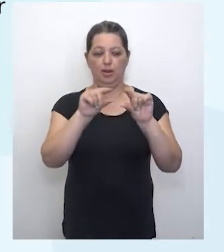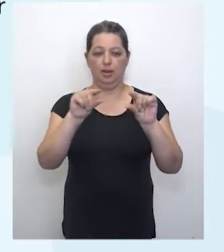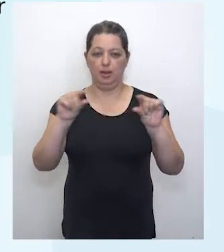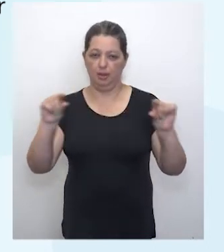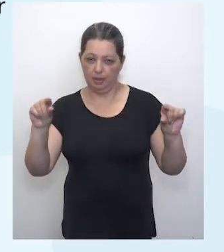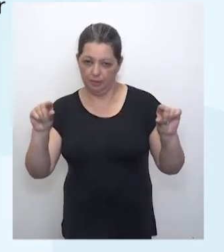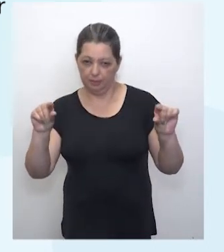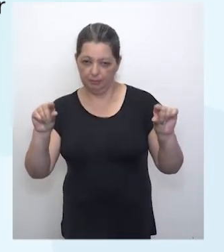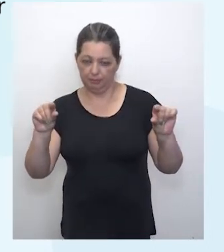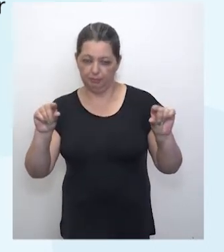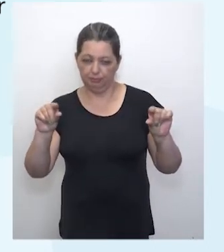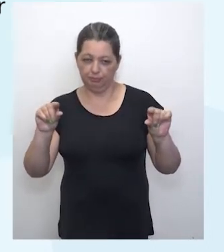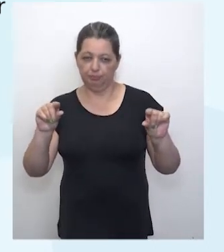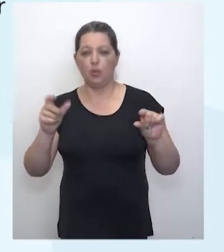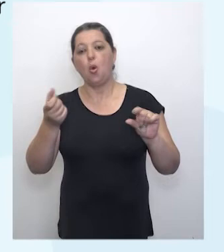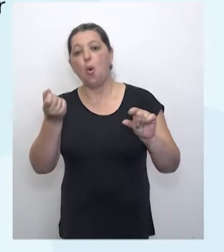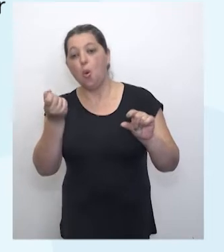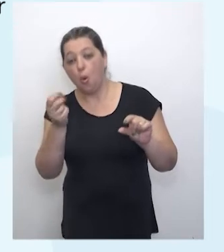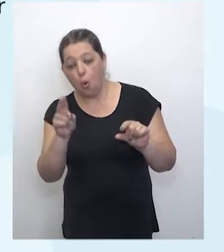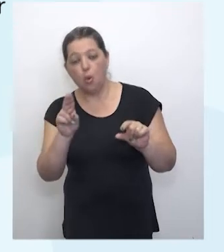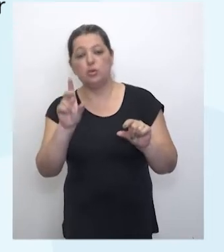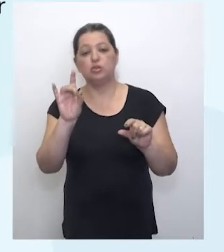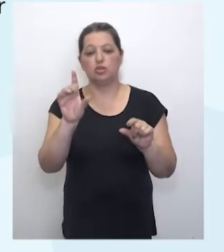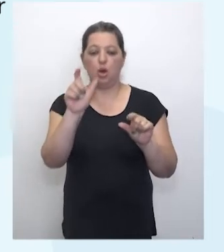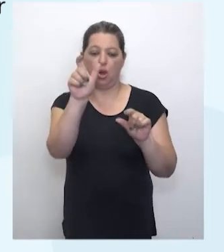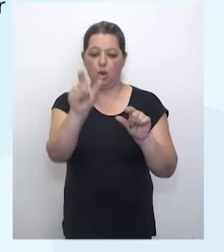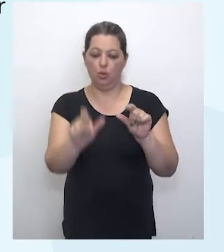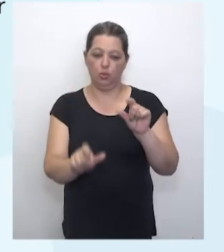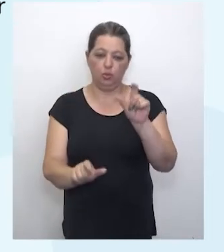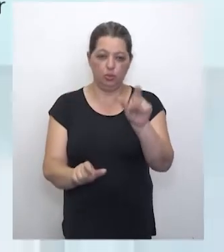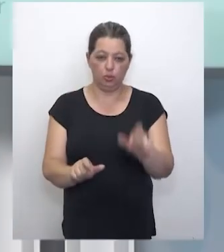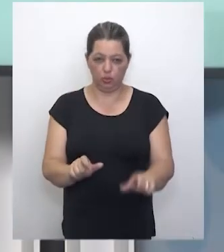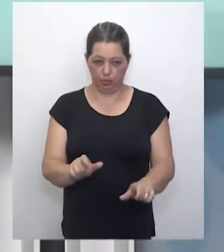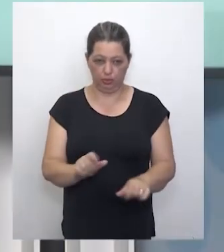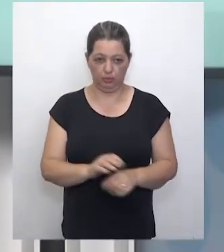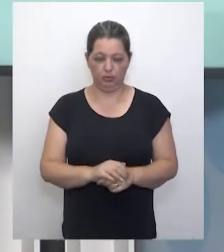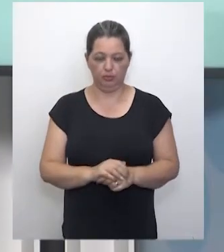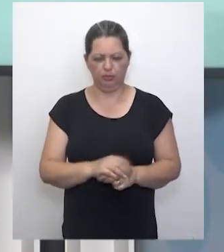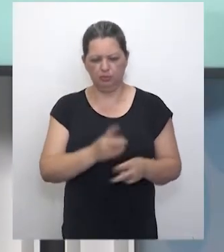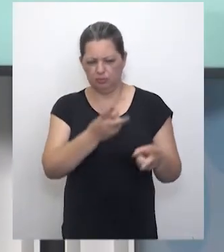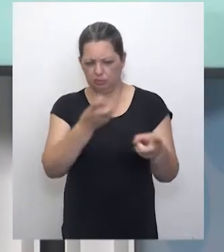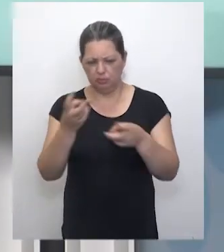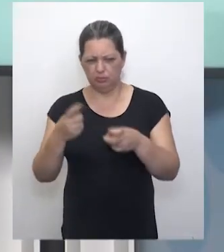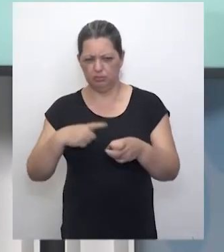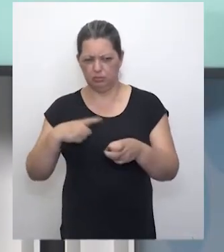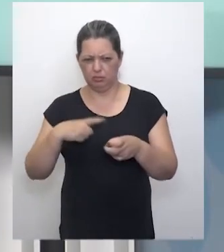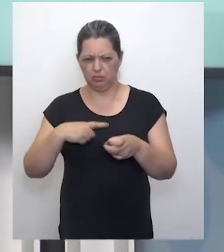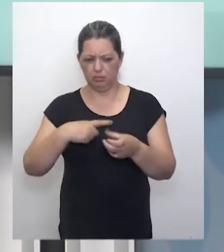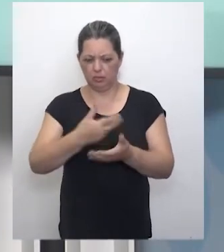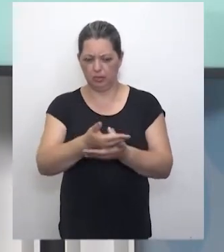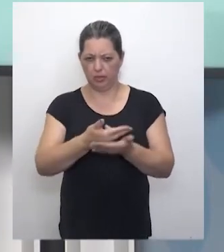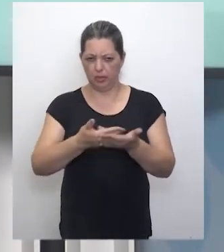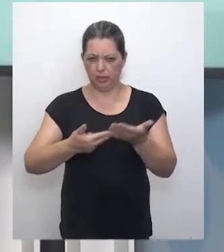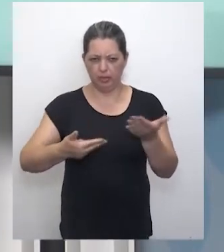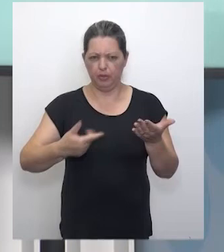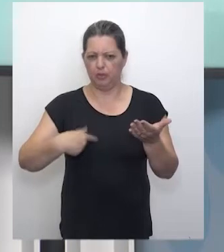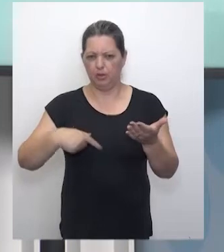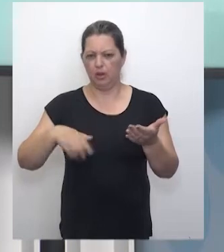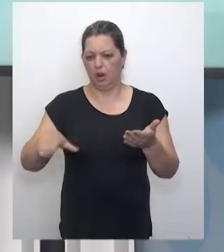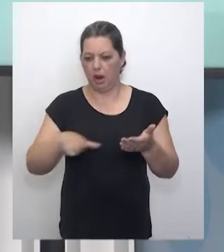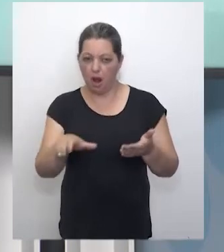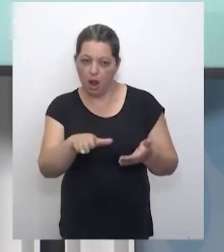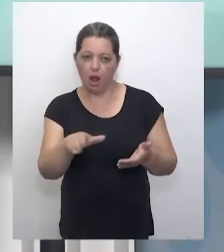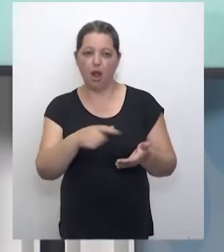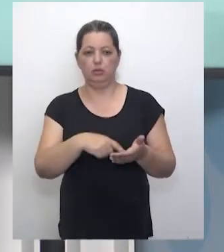um gráfico de colunas, mas de repente se você olhar e observar que tem um gráfico lá, que tem um carro, que